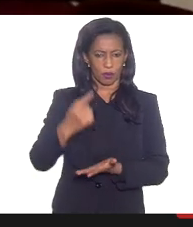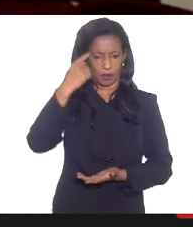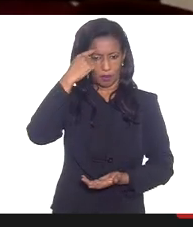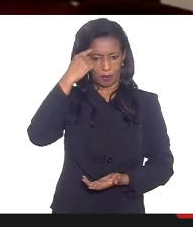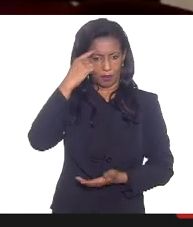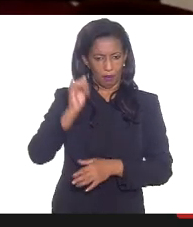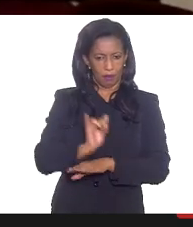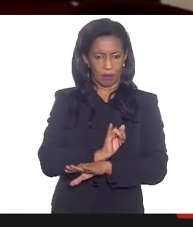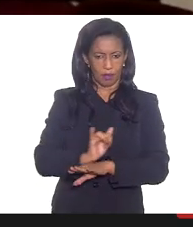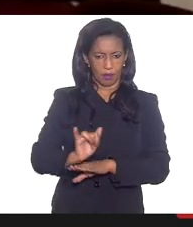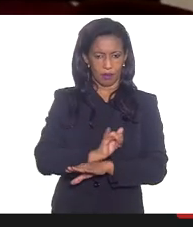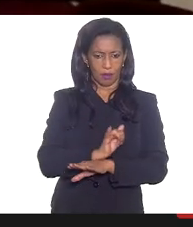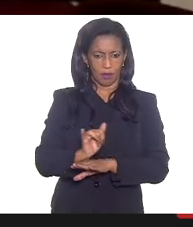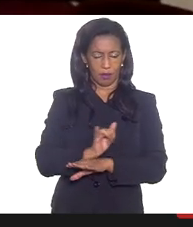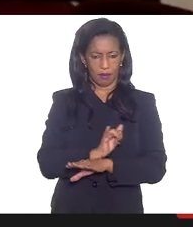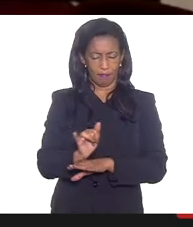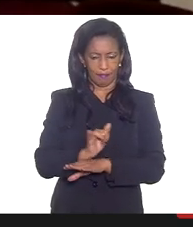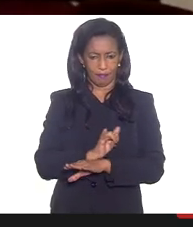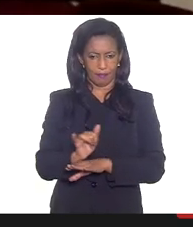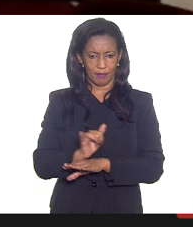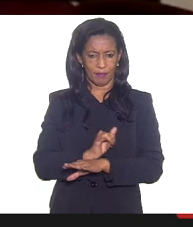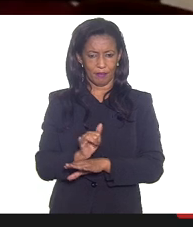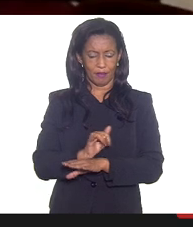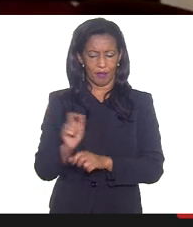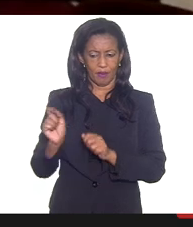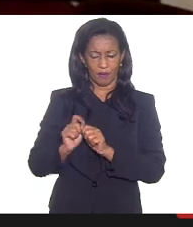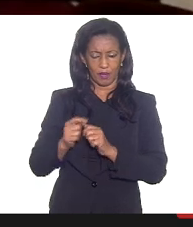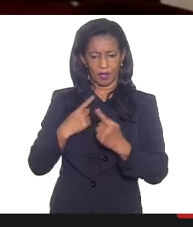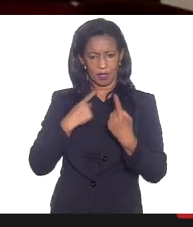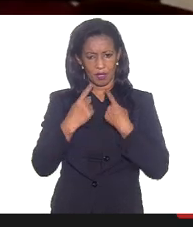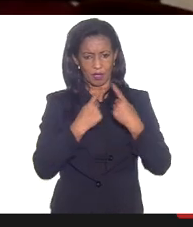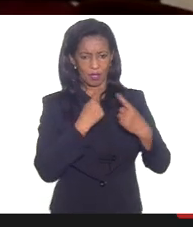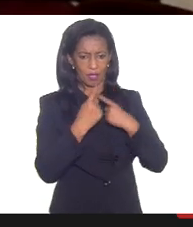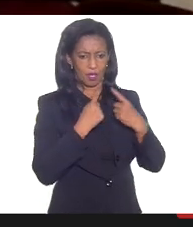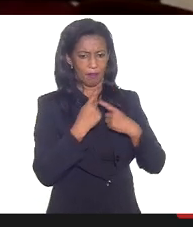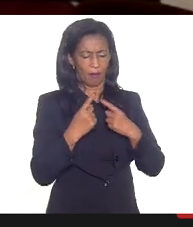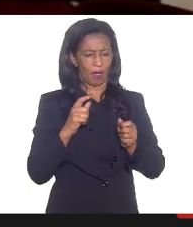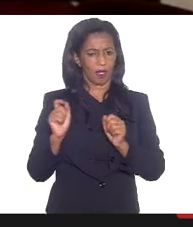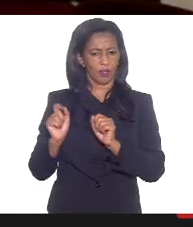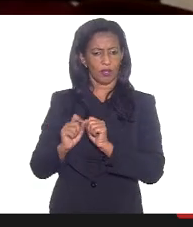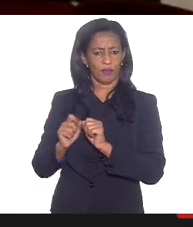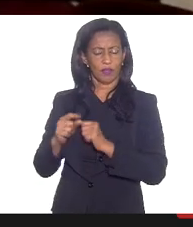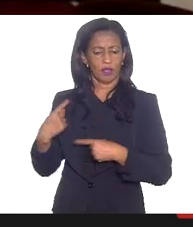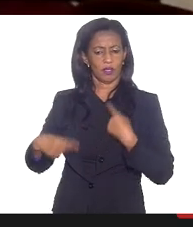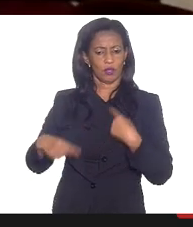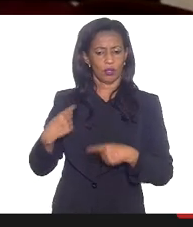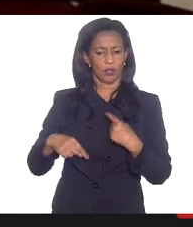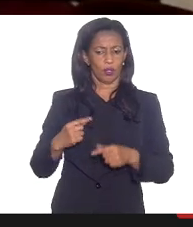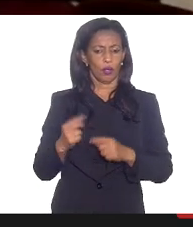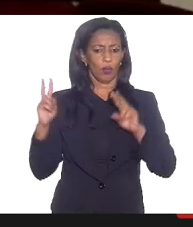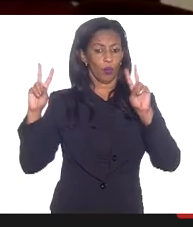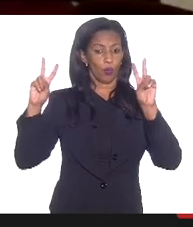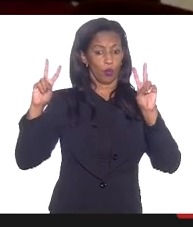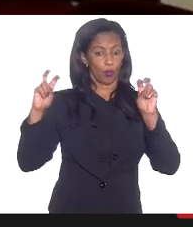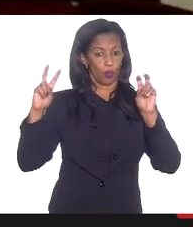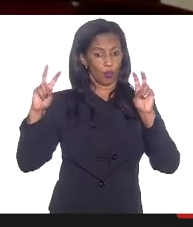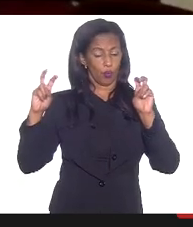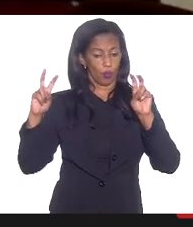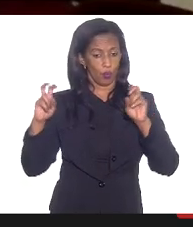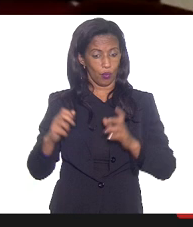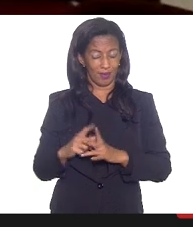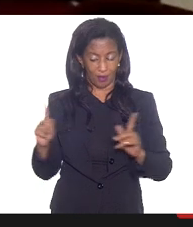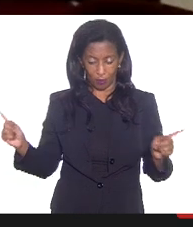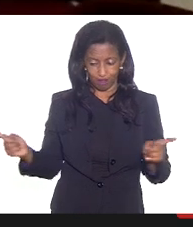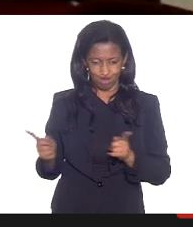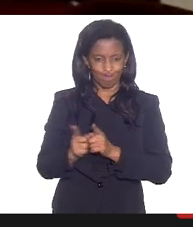nas estratégias para traçar esses debates, né, e traçar essas discussões. O tempo era ínfimo, muito